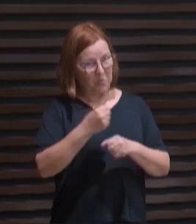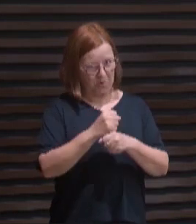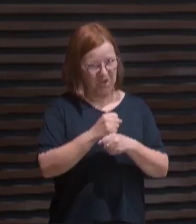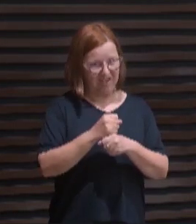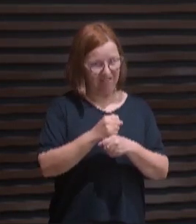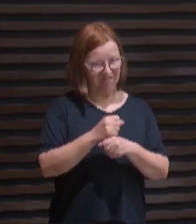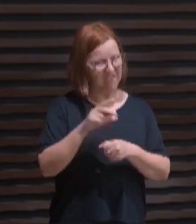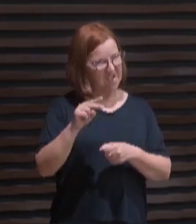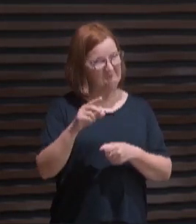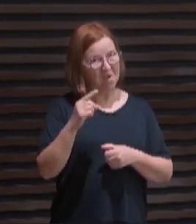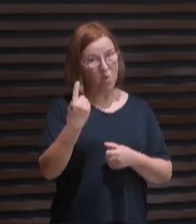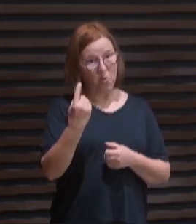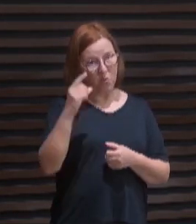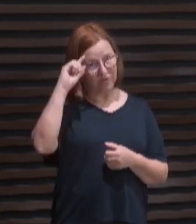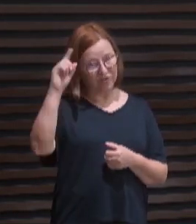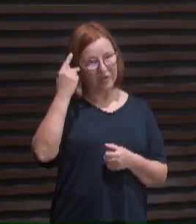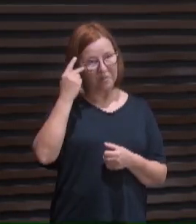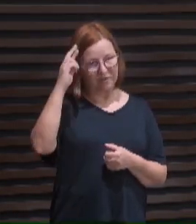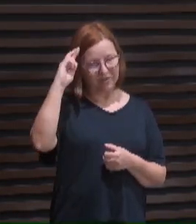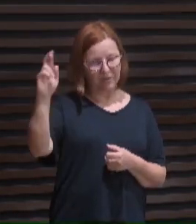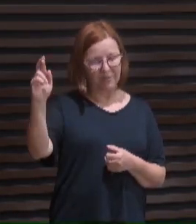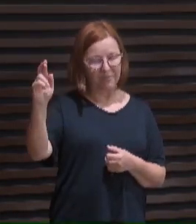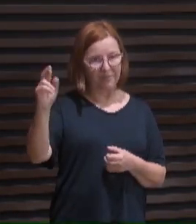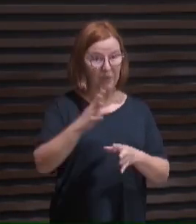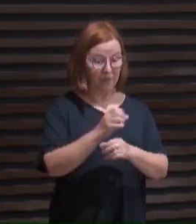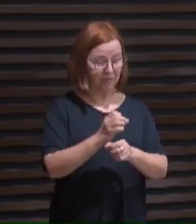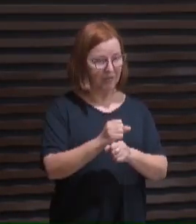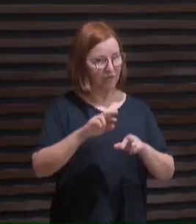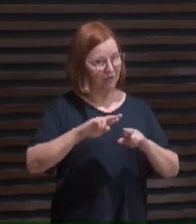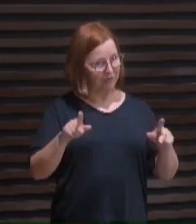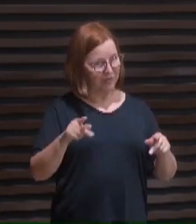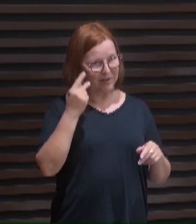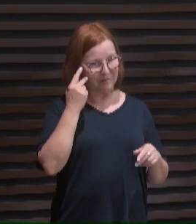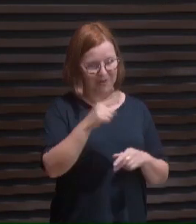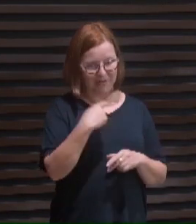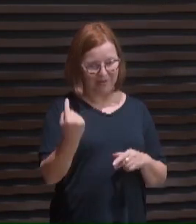Senhor. É uma contabilidade diferente para nós.